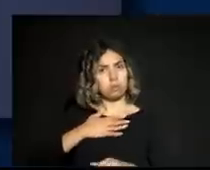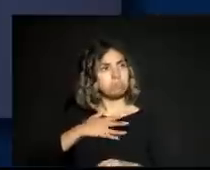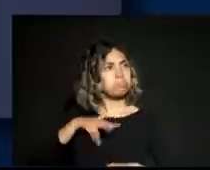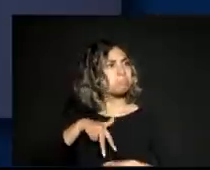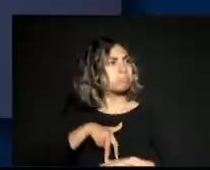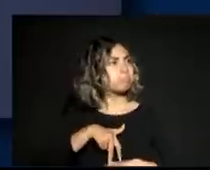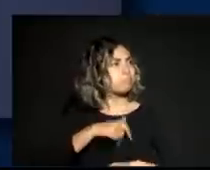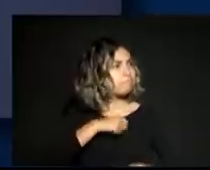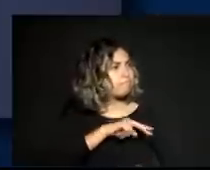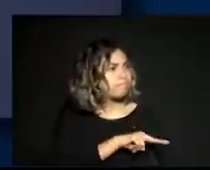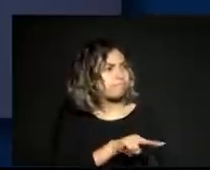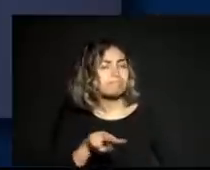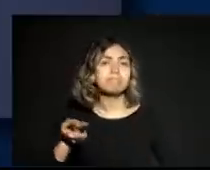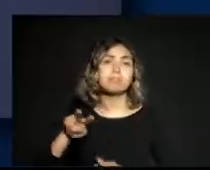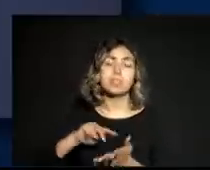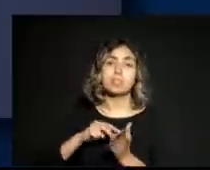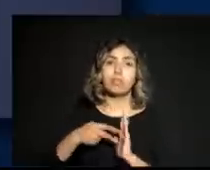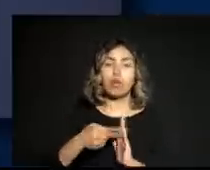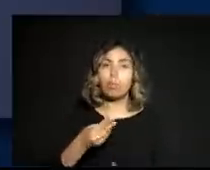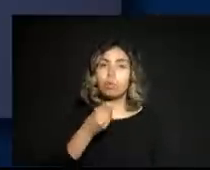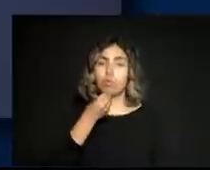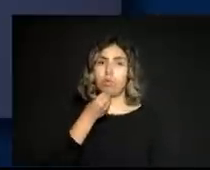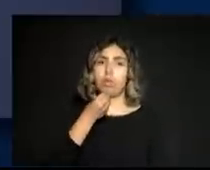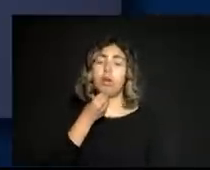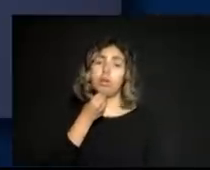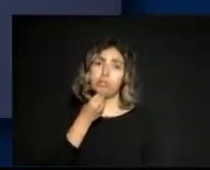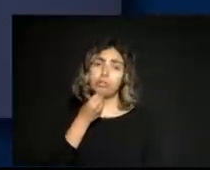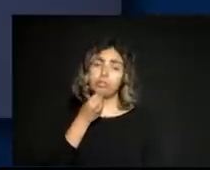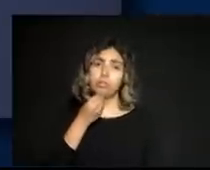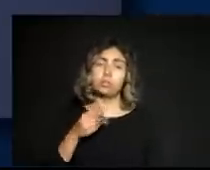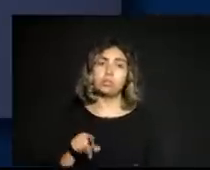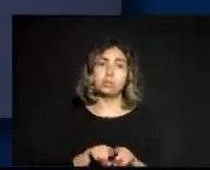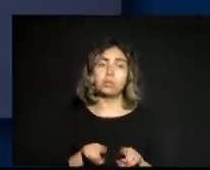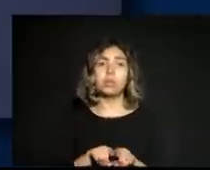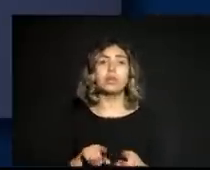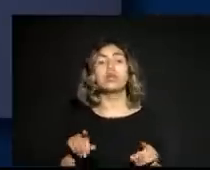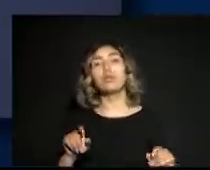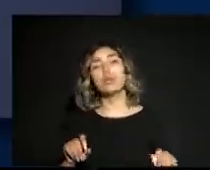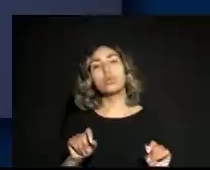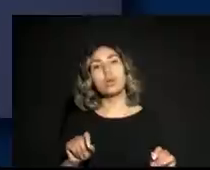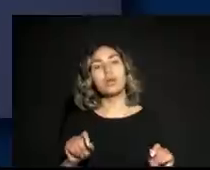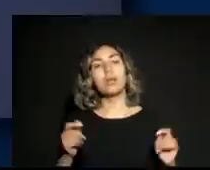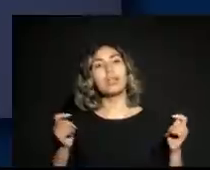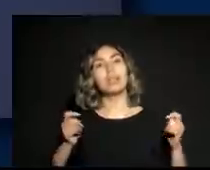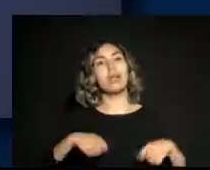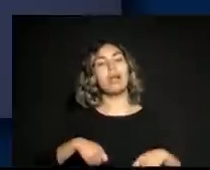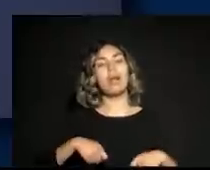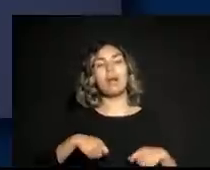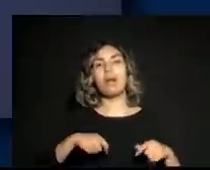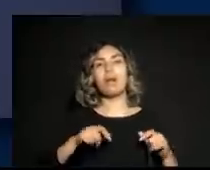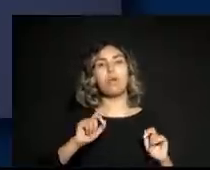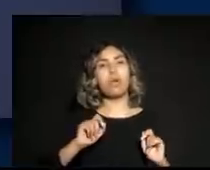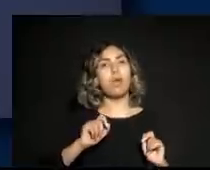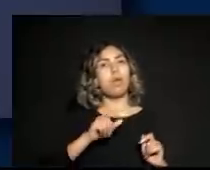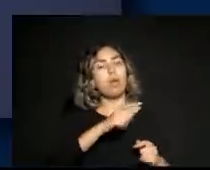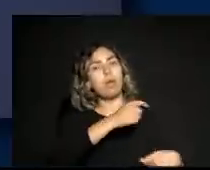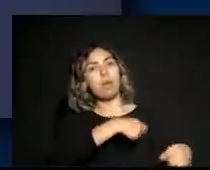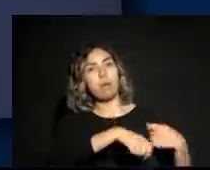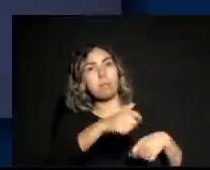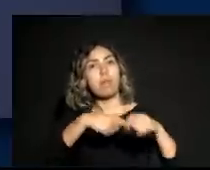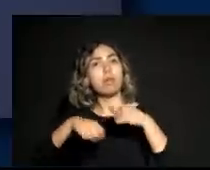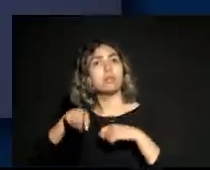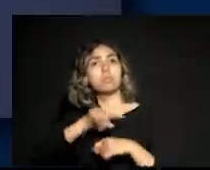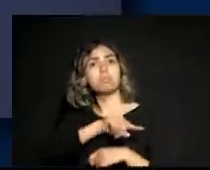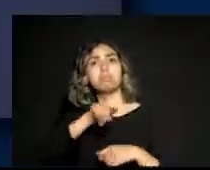isso aí primeiro uma oportunidade e segundo uma uma uma opcionalidade para as companhias brasileiras que é sensacional